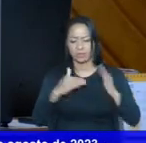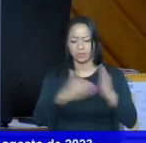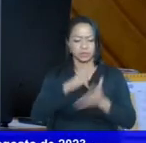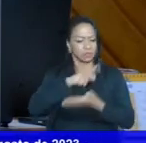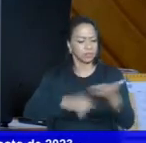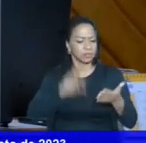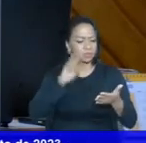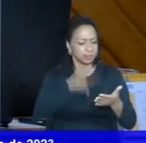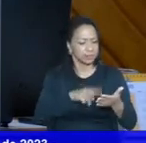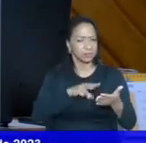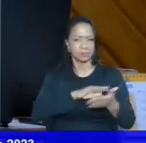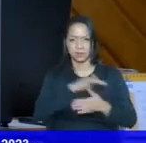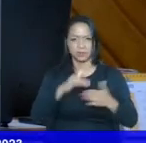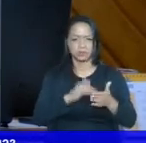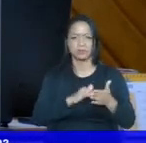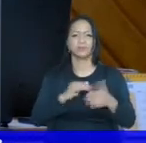Aí,